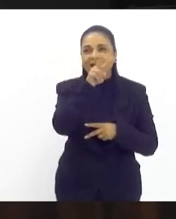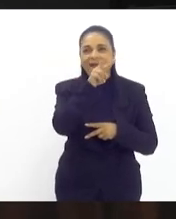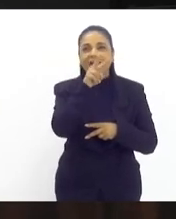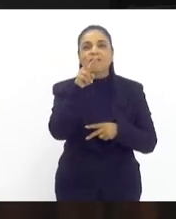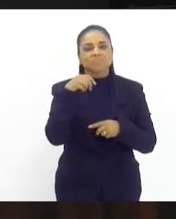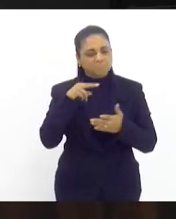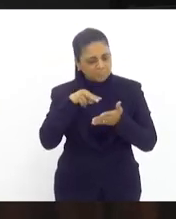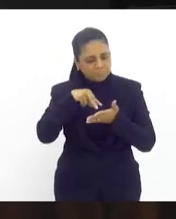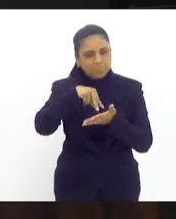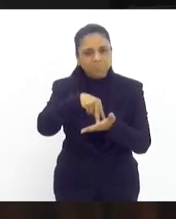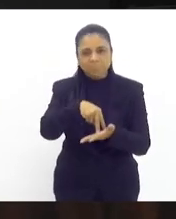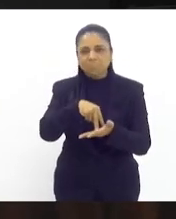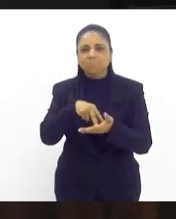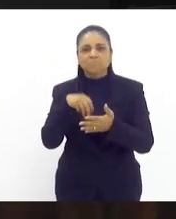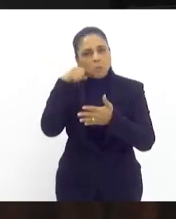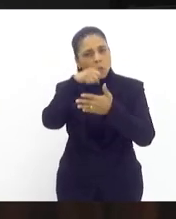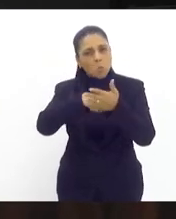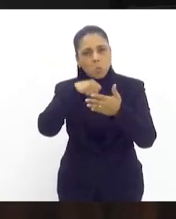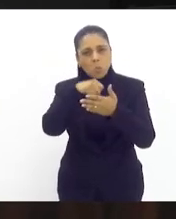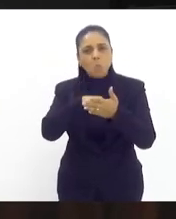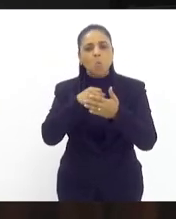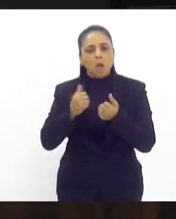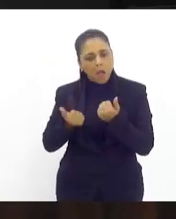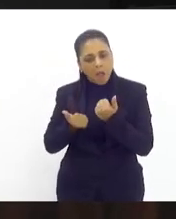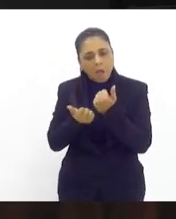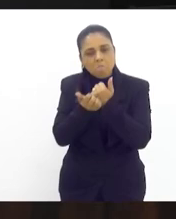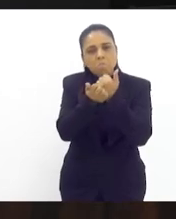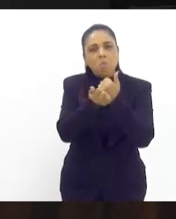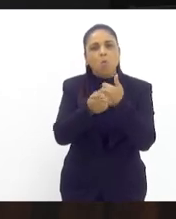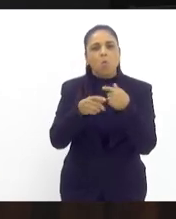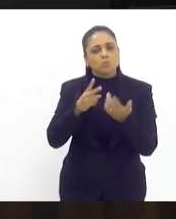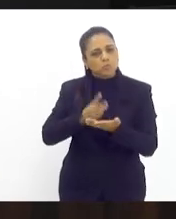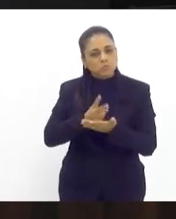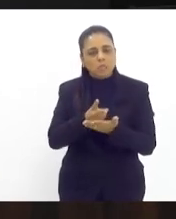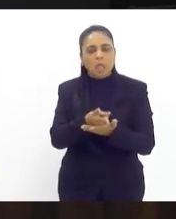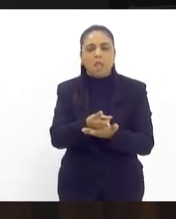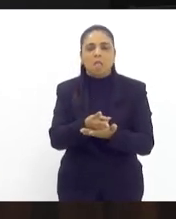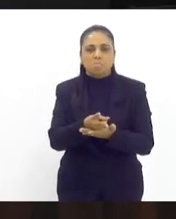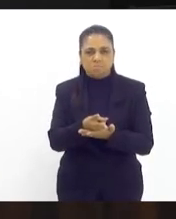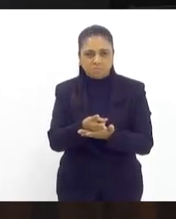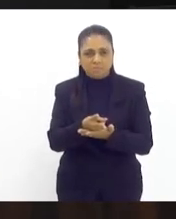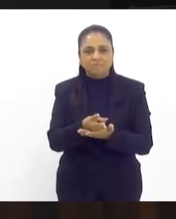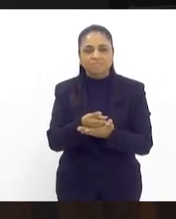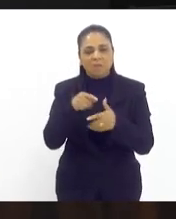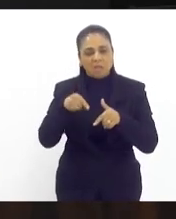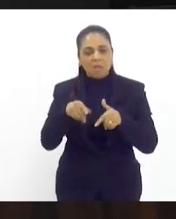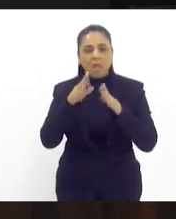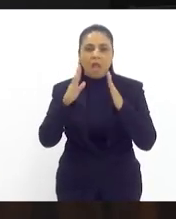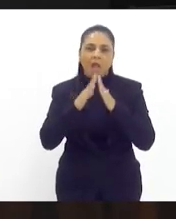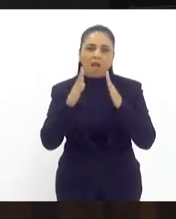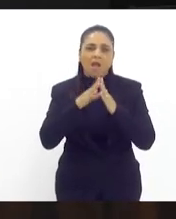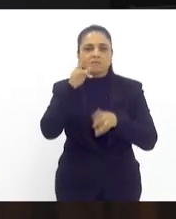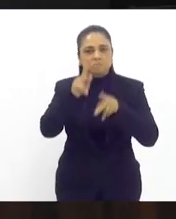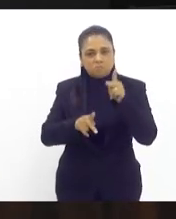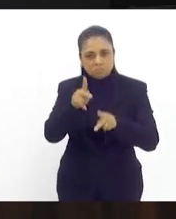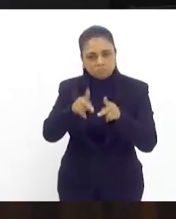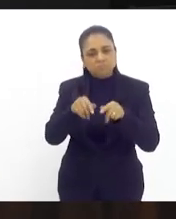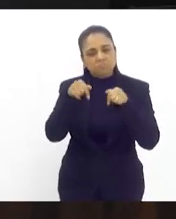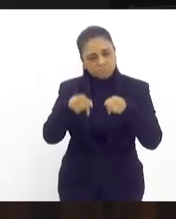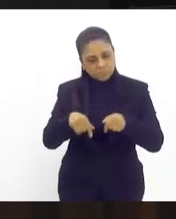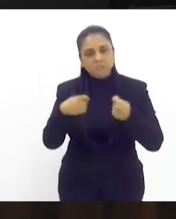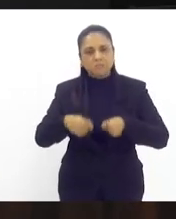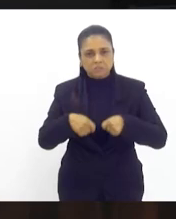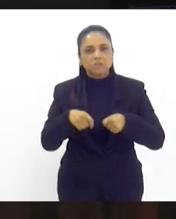firme Conte com o nosso apoio com a nossa luta sempre sempre sempre essa é a casa do povo e vocês tem que estar aqui mesmo